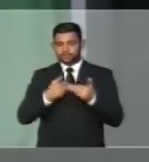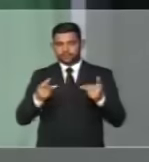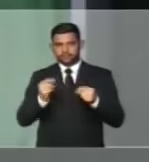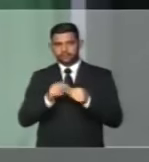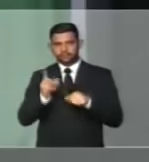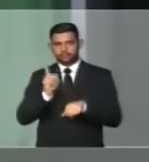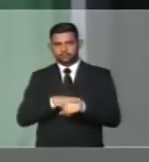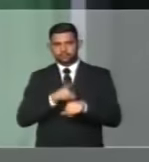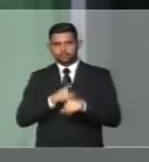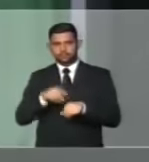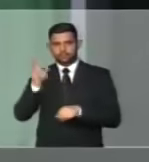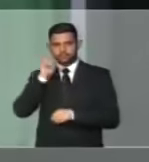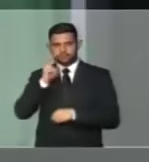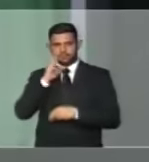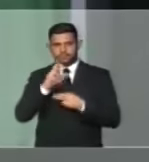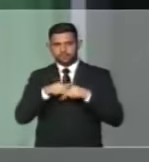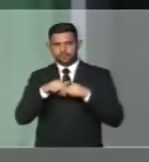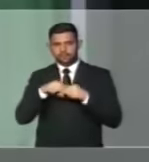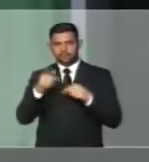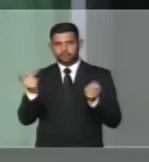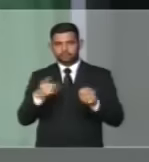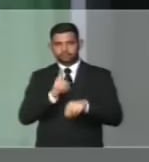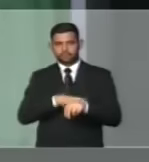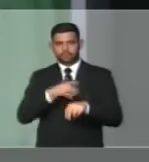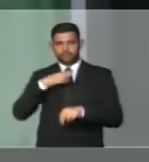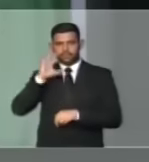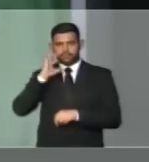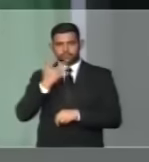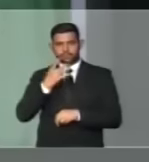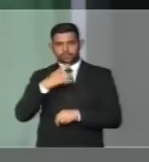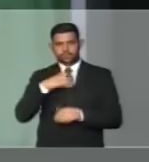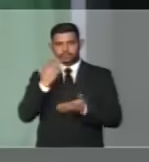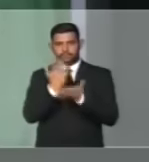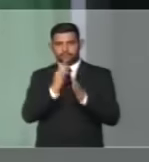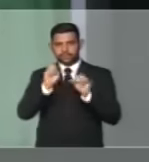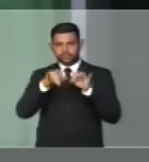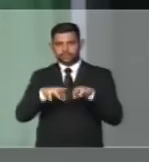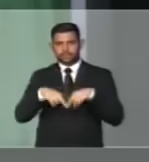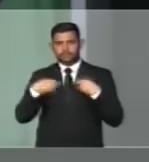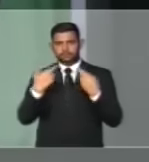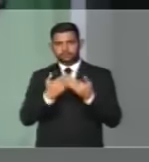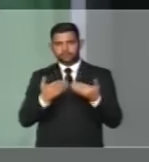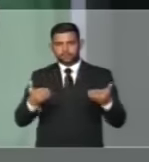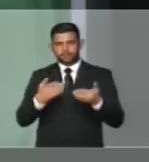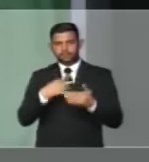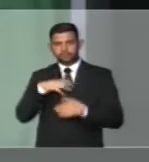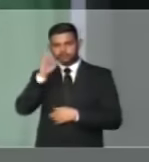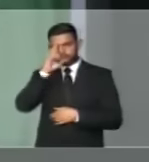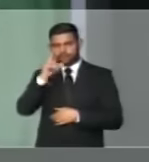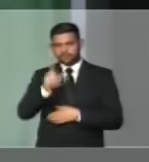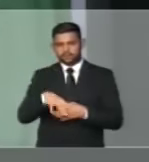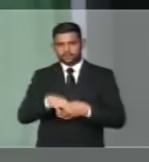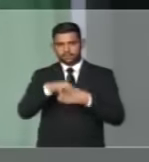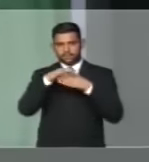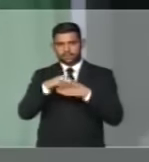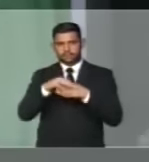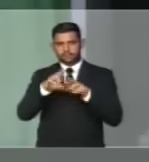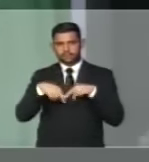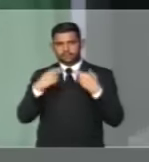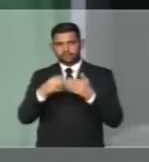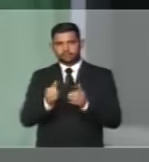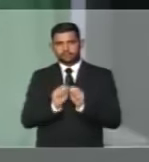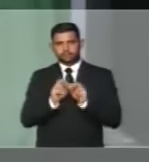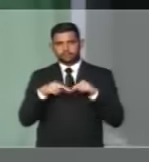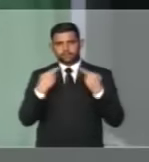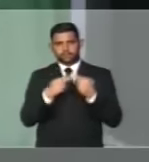o momento histórico e é momento de decidir encerrar essa sessão, os senhores líderes se